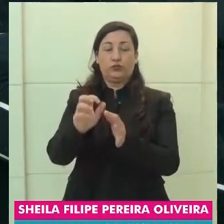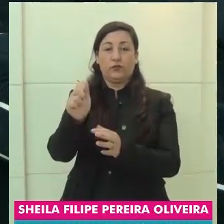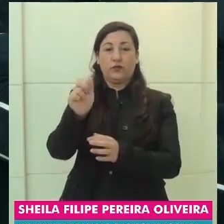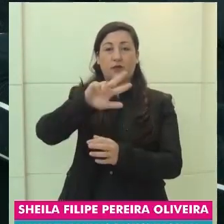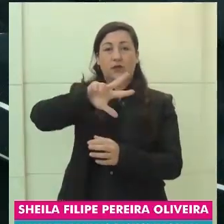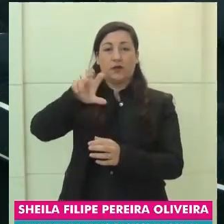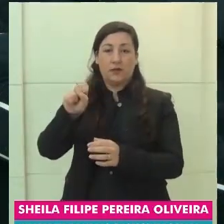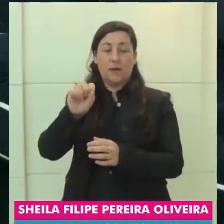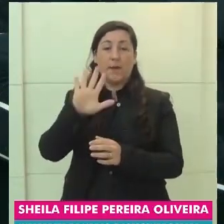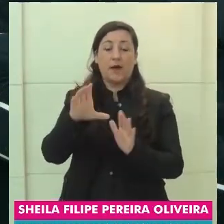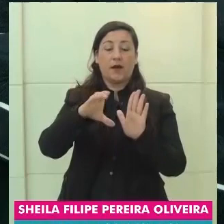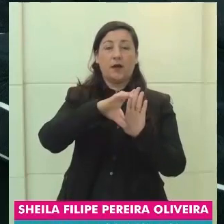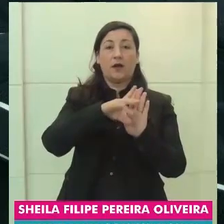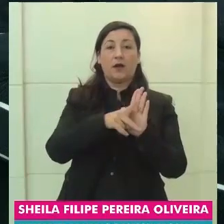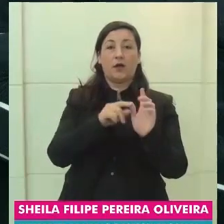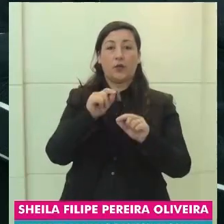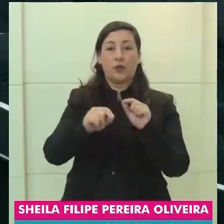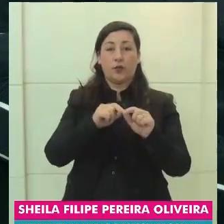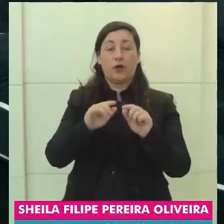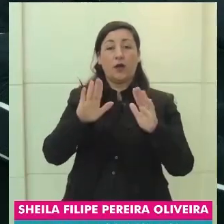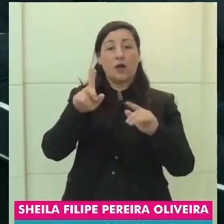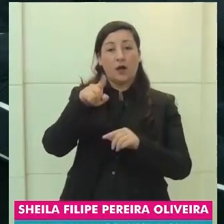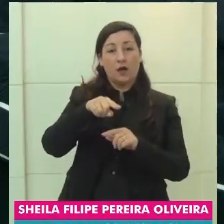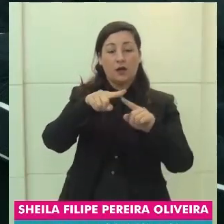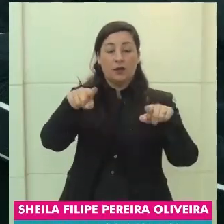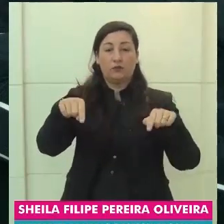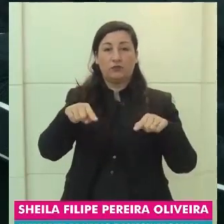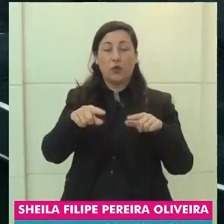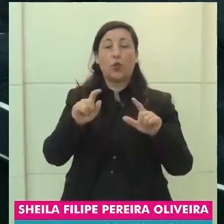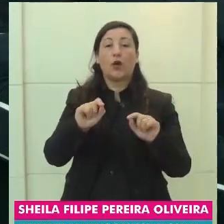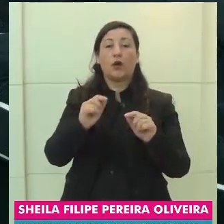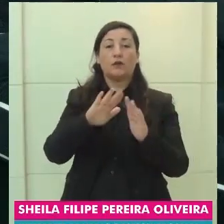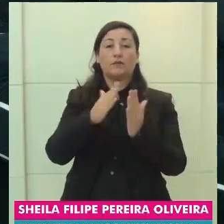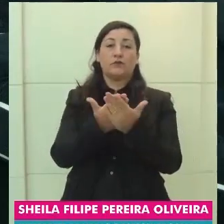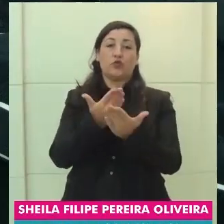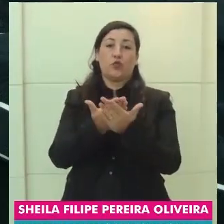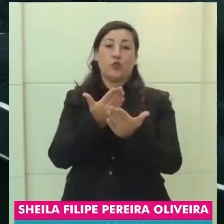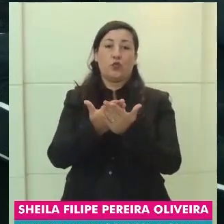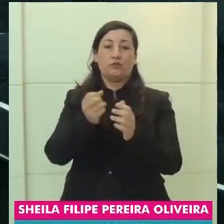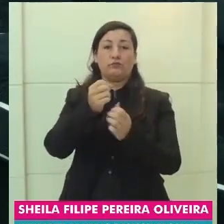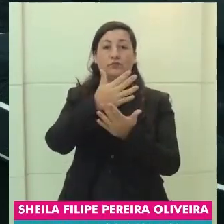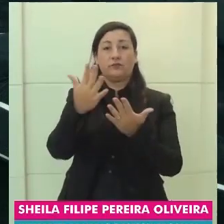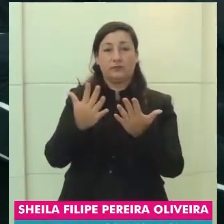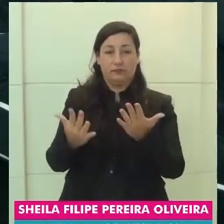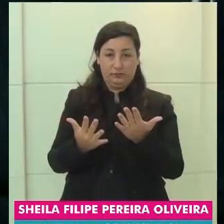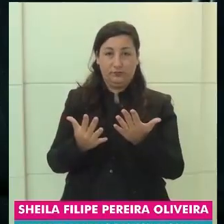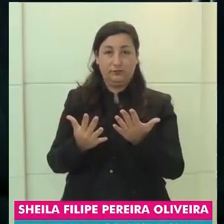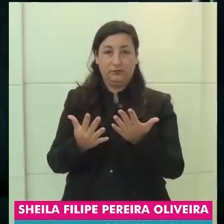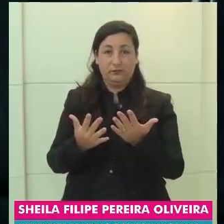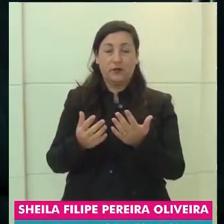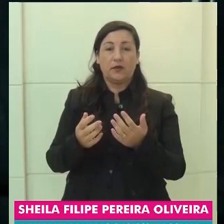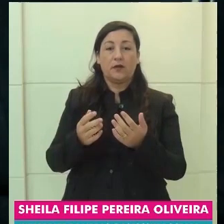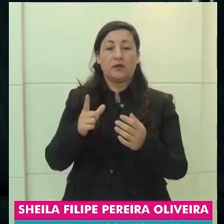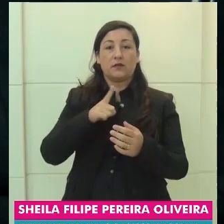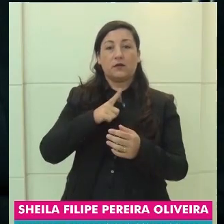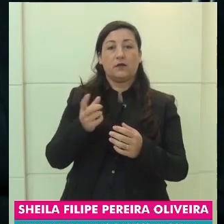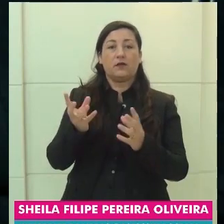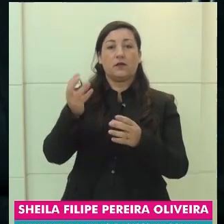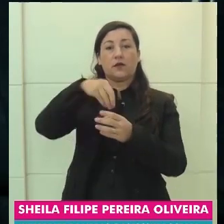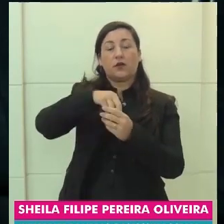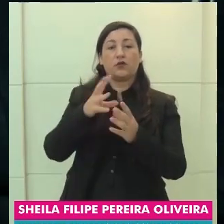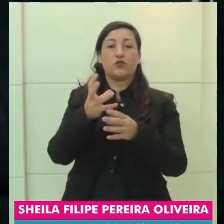Só que ele é uma escola, uma instituição de Libras, sabe? Muito importante, onde a gente tem, nós temos 48